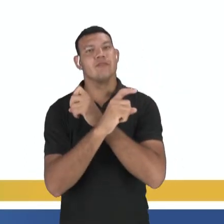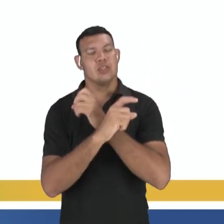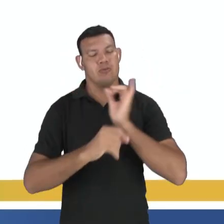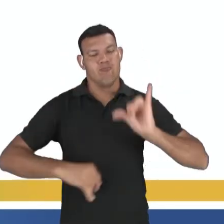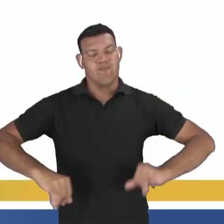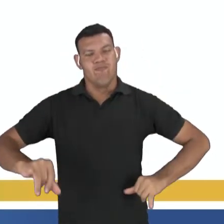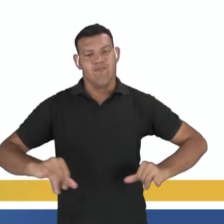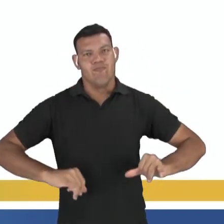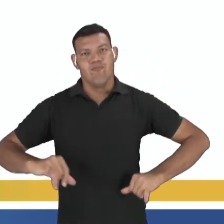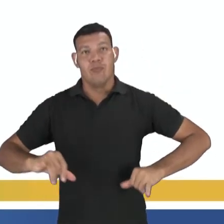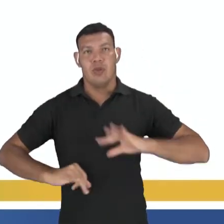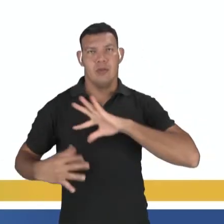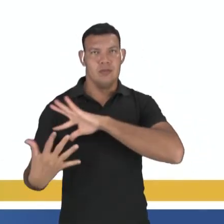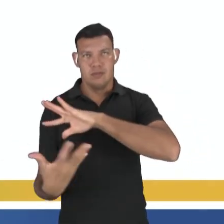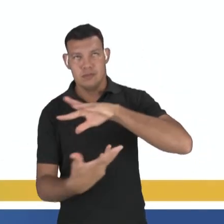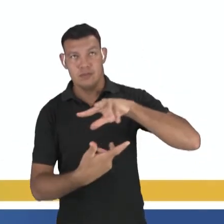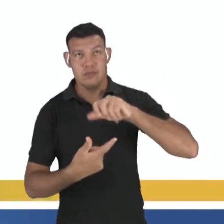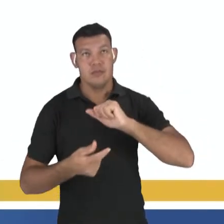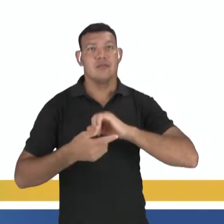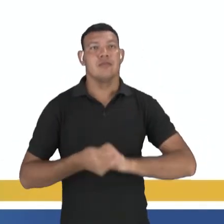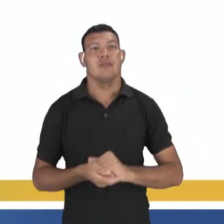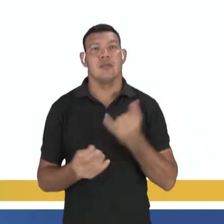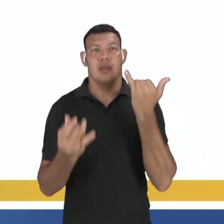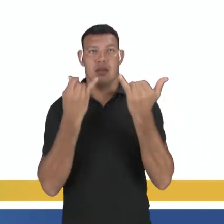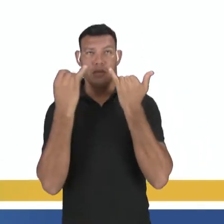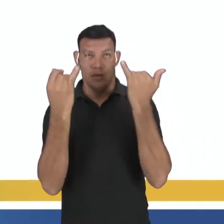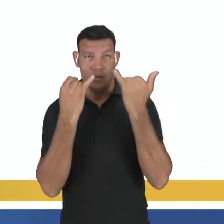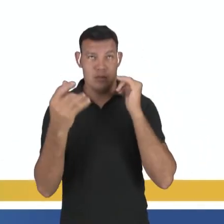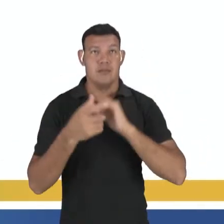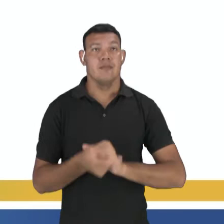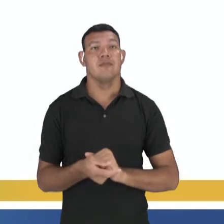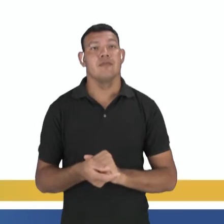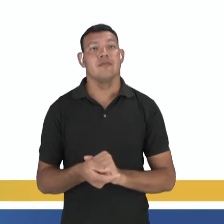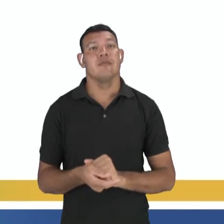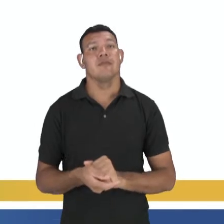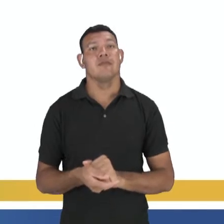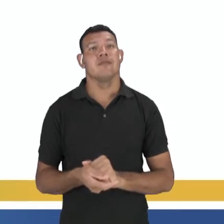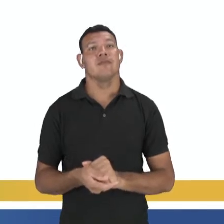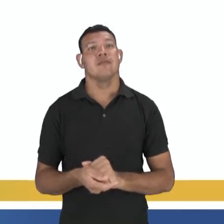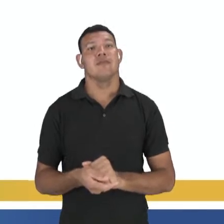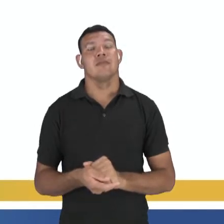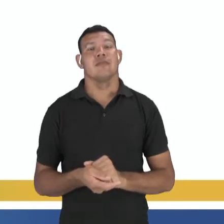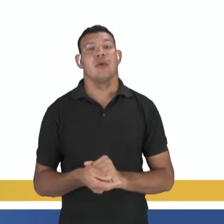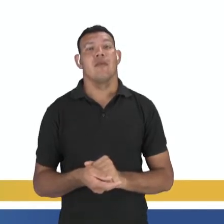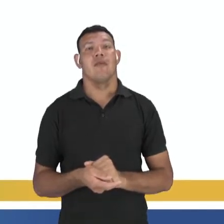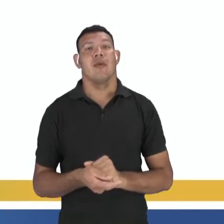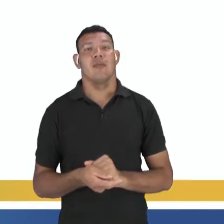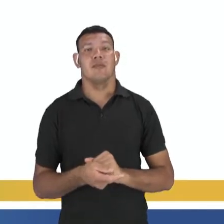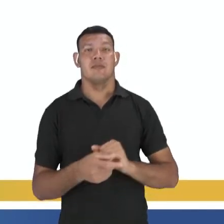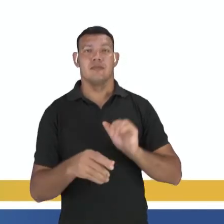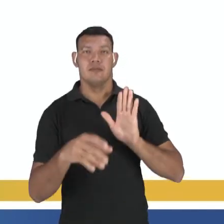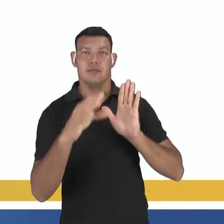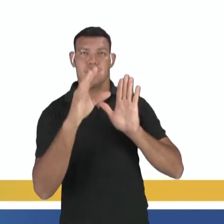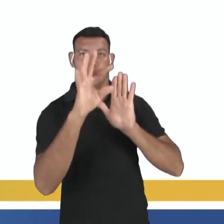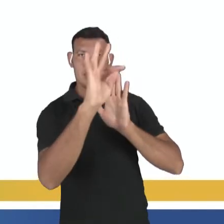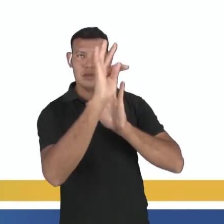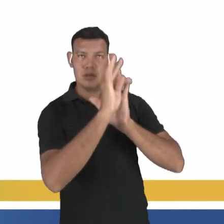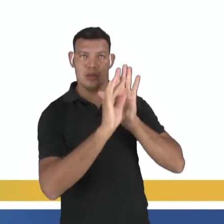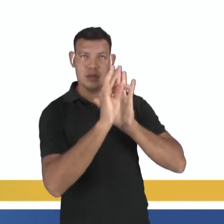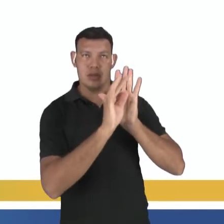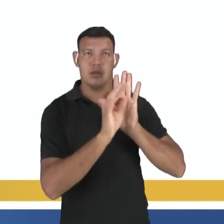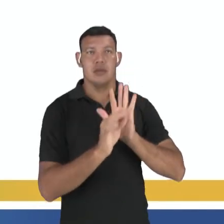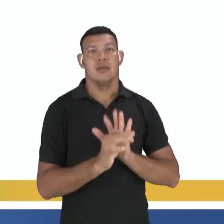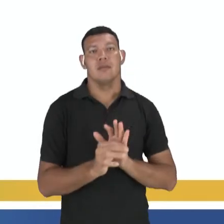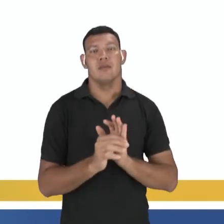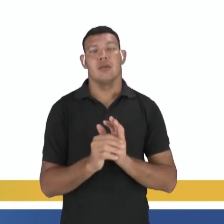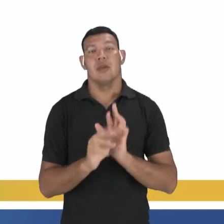né? Considerando somente os dados que estão nesse texto, nessa tabela aí, responda. Letra A, qual a amplitude